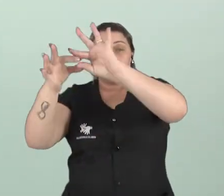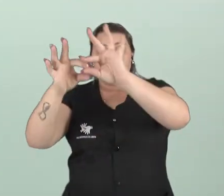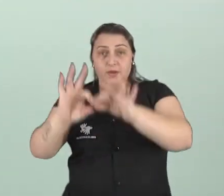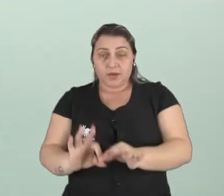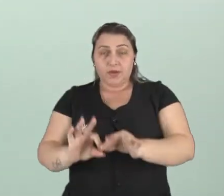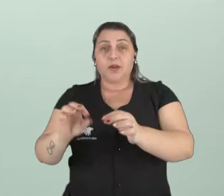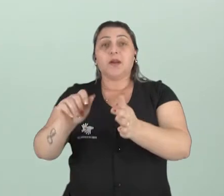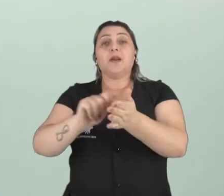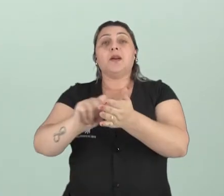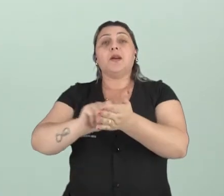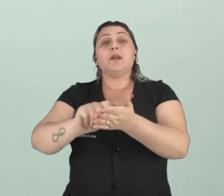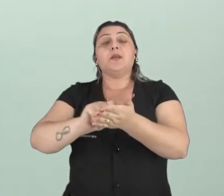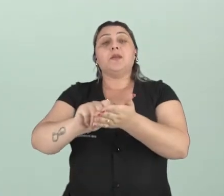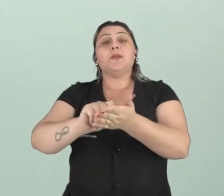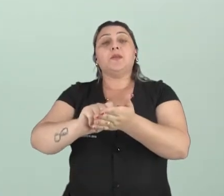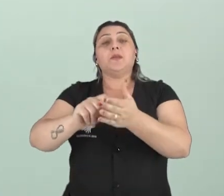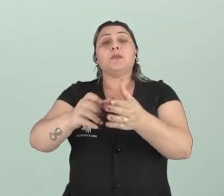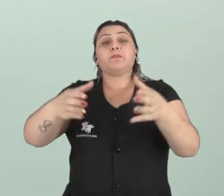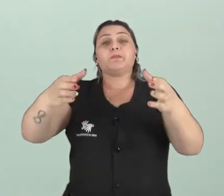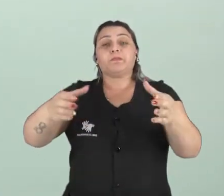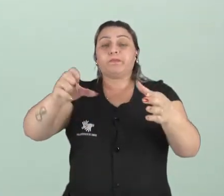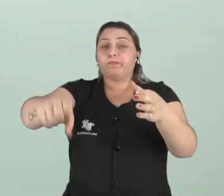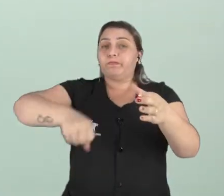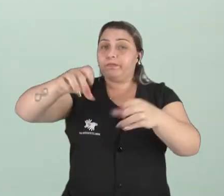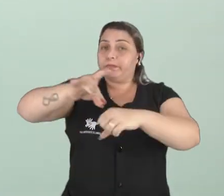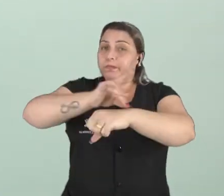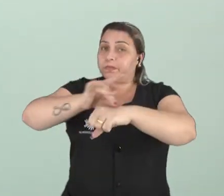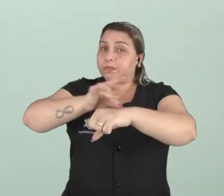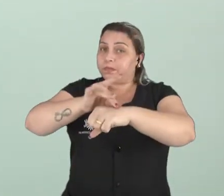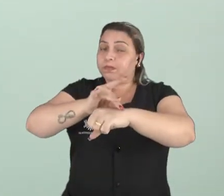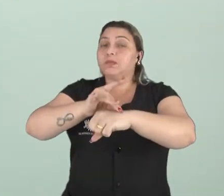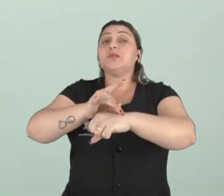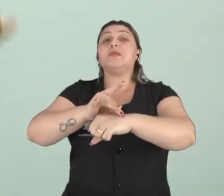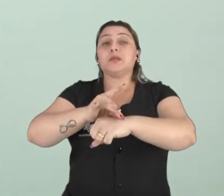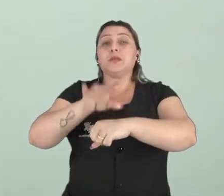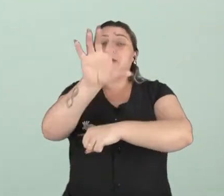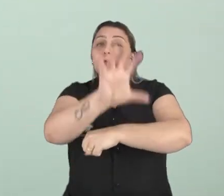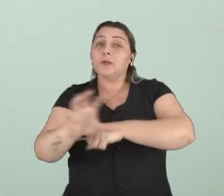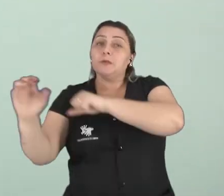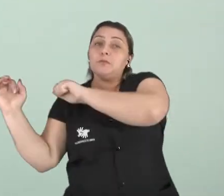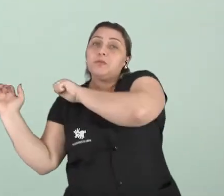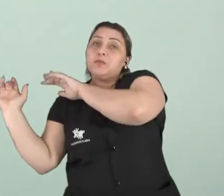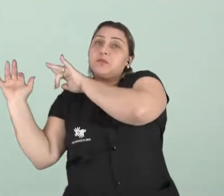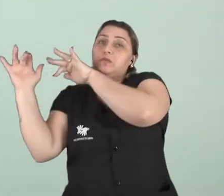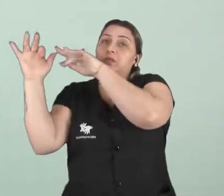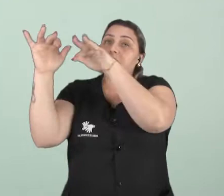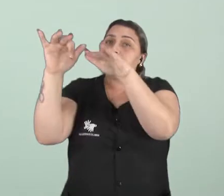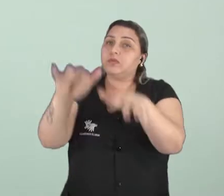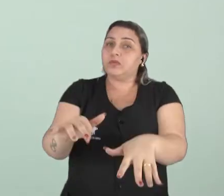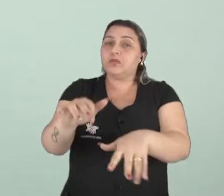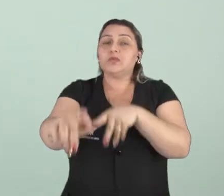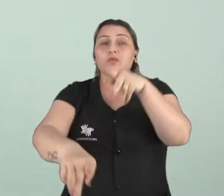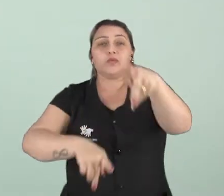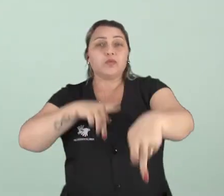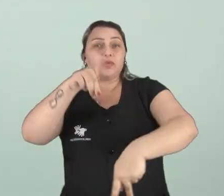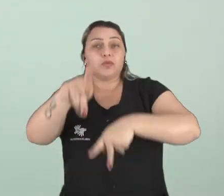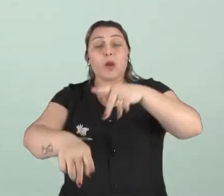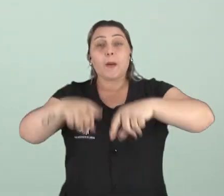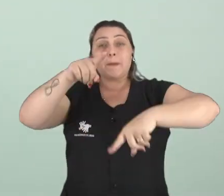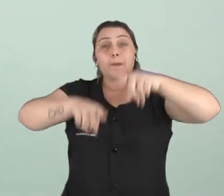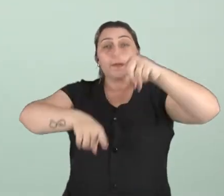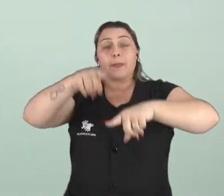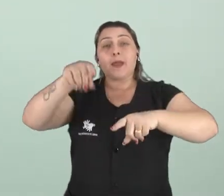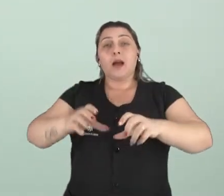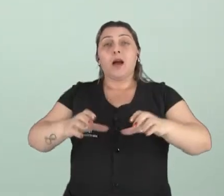o momento que a nossa região ela começou a ser povoada, as pessoas que vieram para a região, o produto,